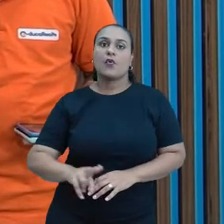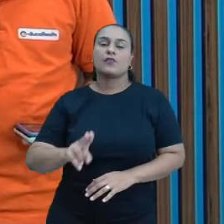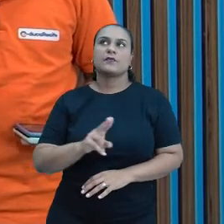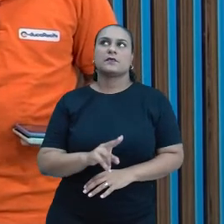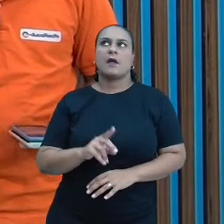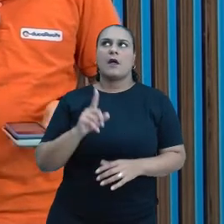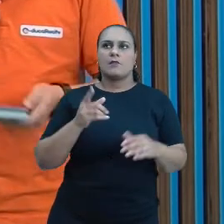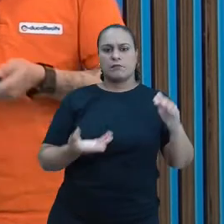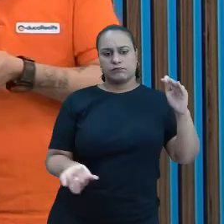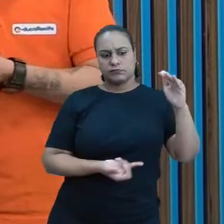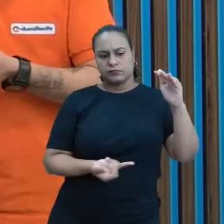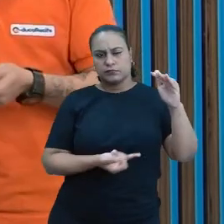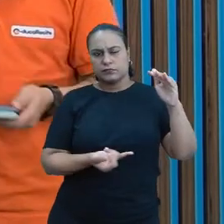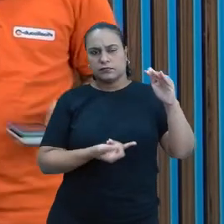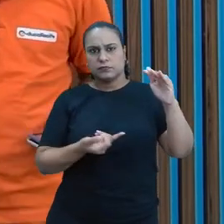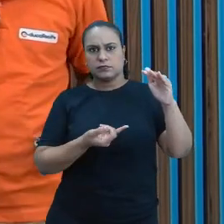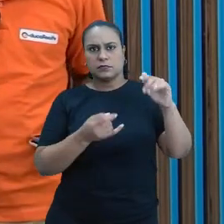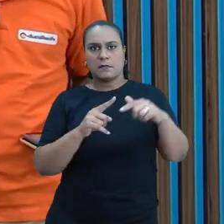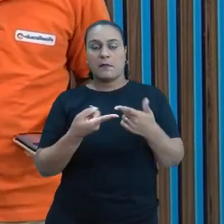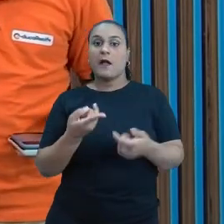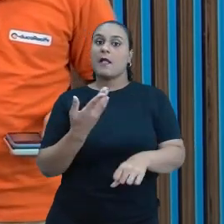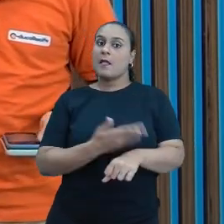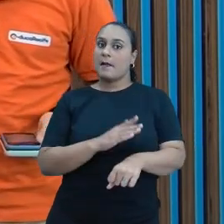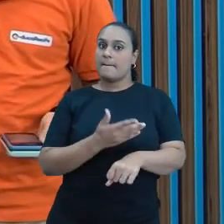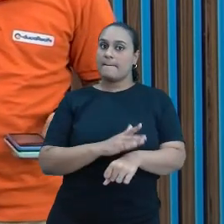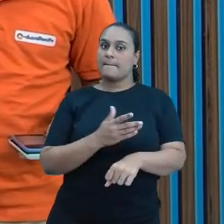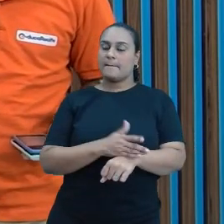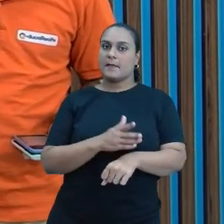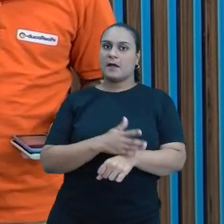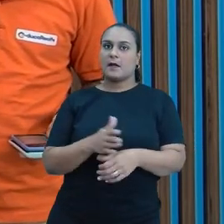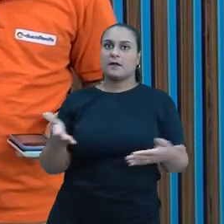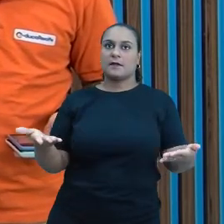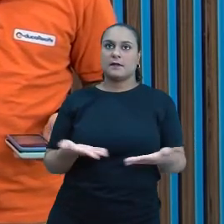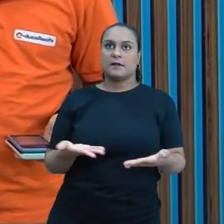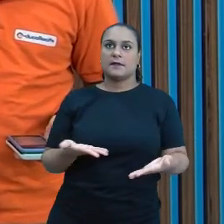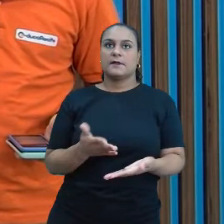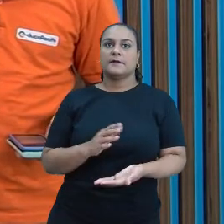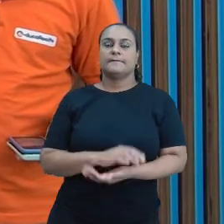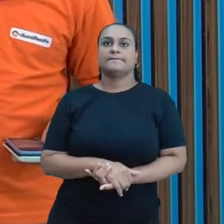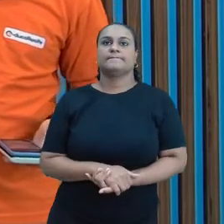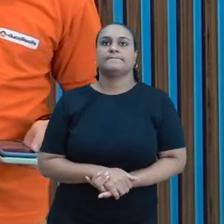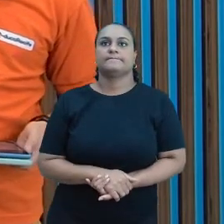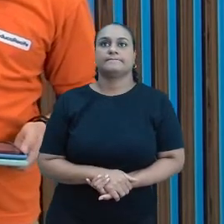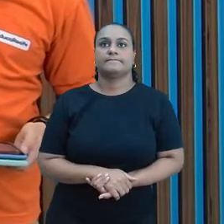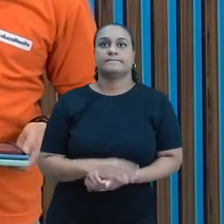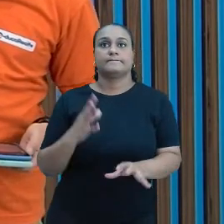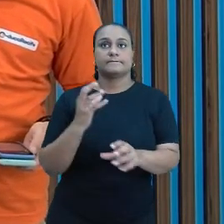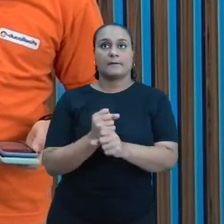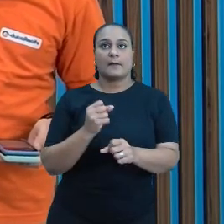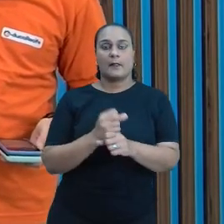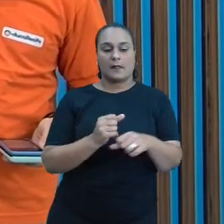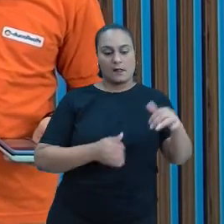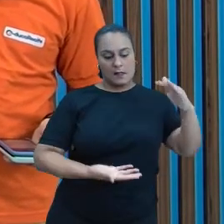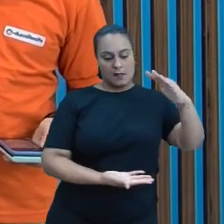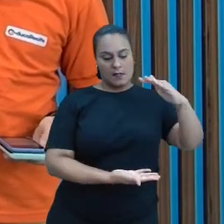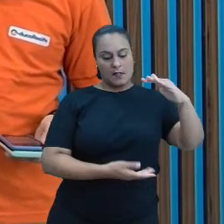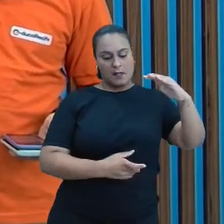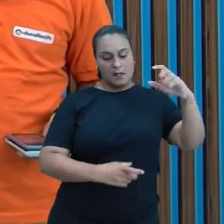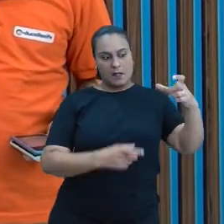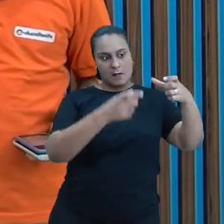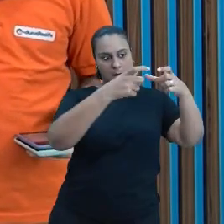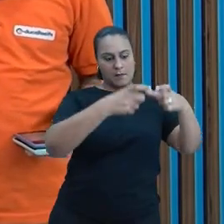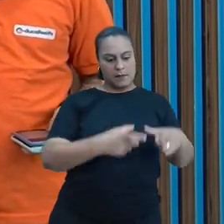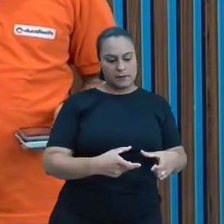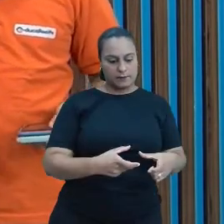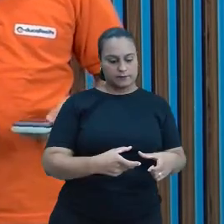do fatiamento, só que agora na prática. No caso aí, o que é que a gente vai fazer? Eu vou calcular a área da base e multiplicar